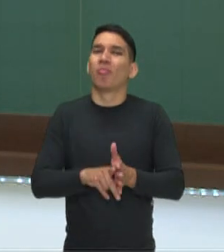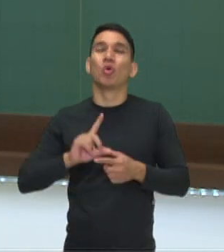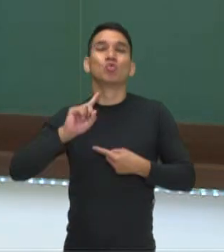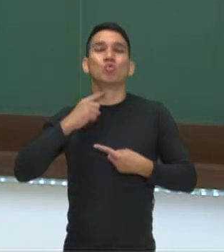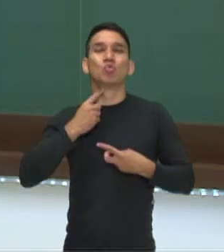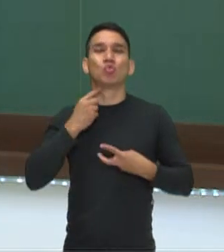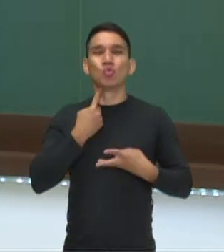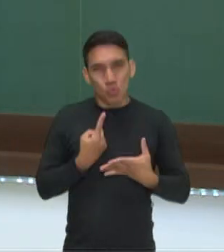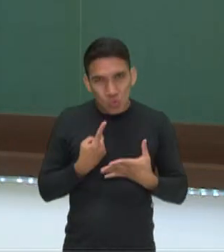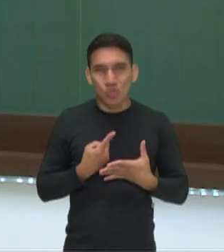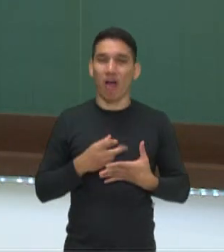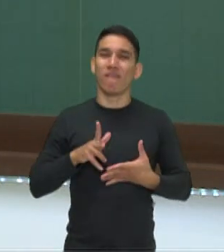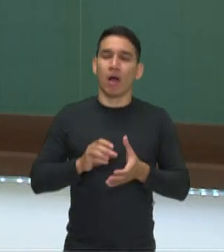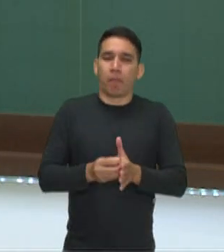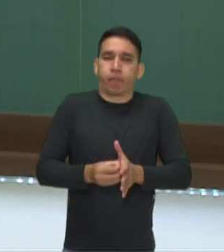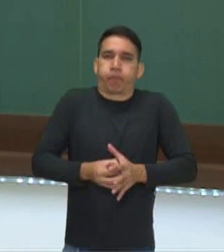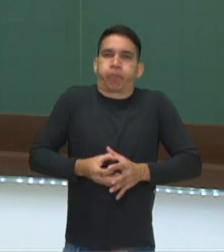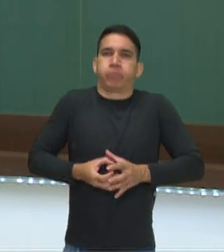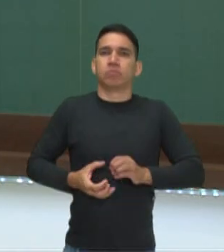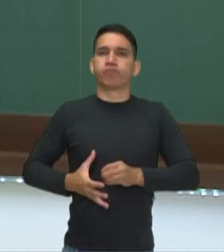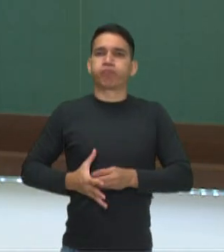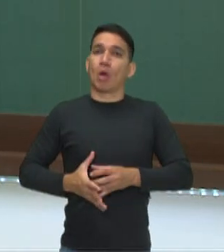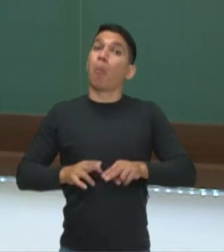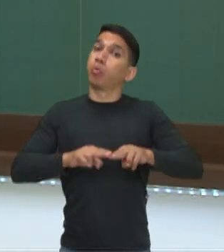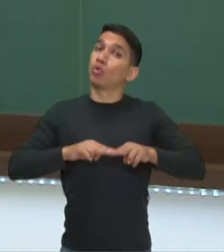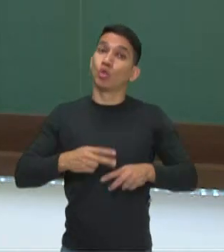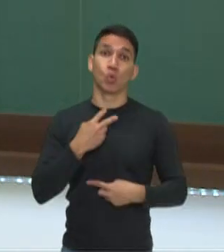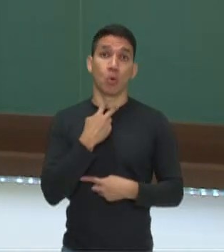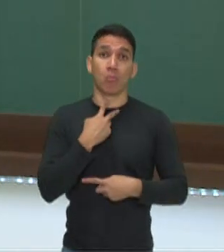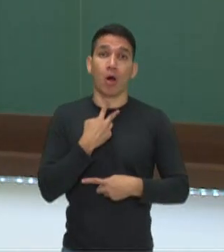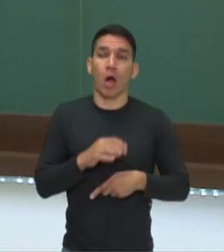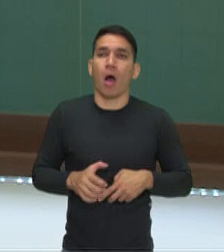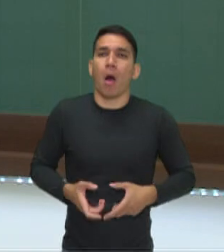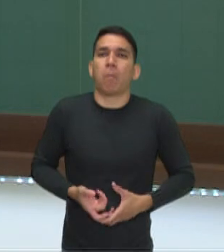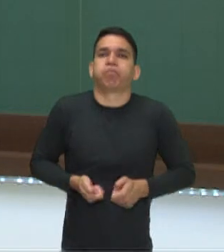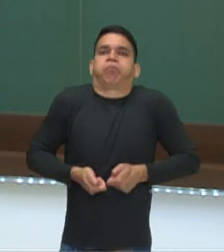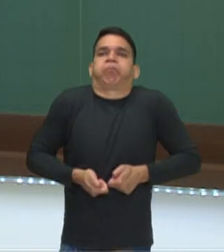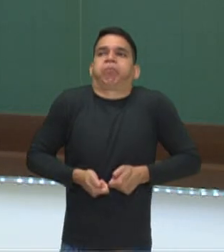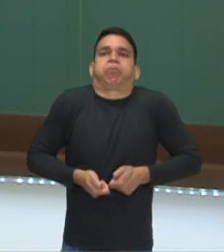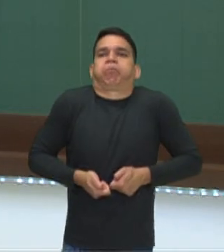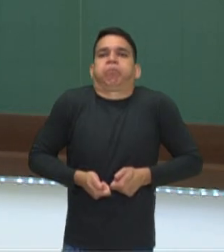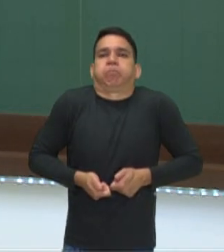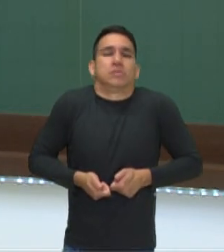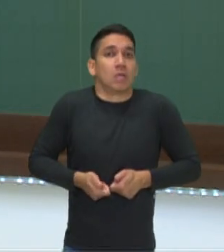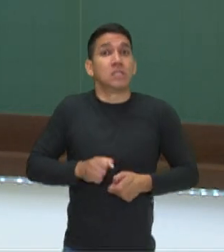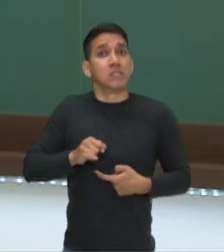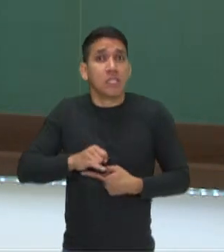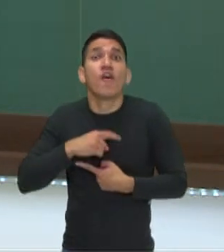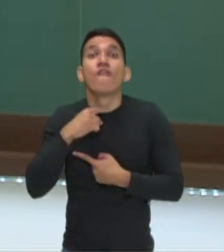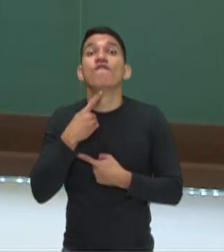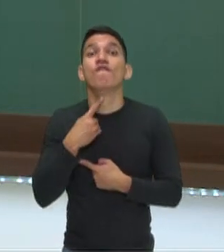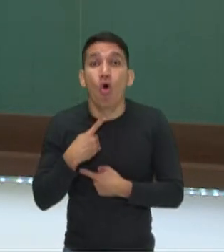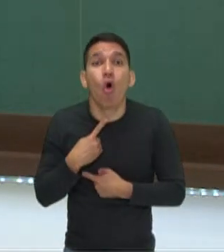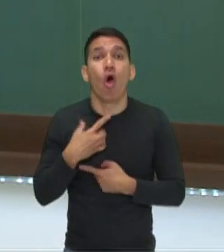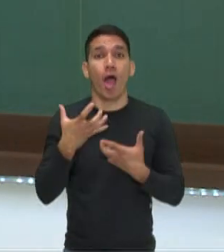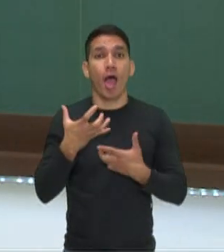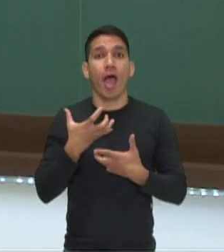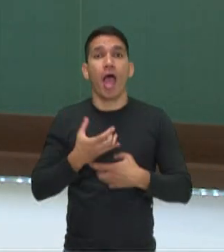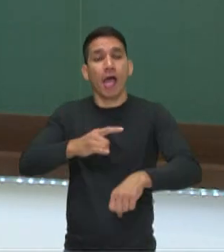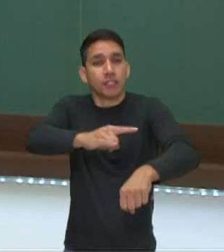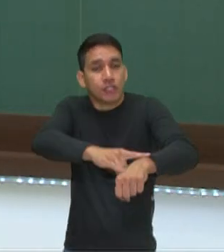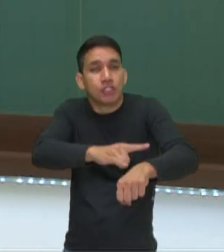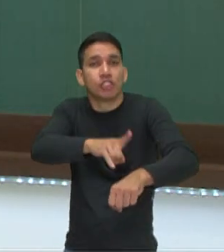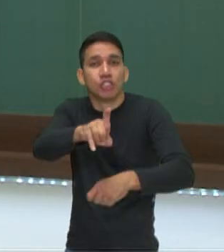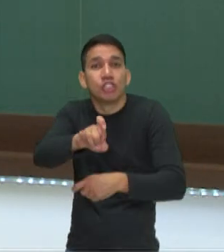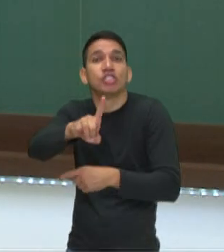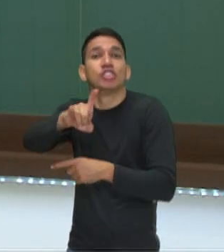infecções. Então a gente não deve ficar segurando a urina. Quando sente a necessidade, né, a vontade